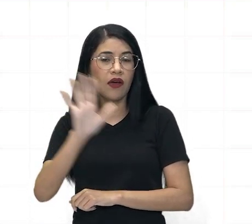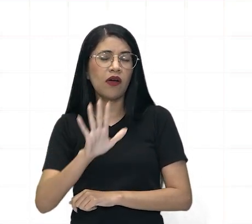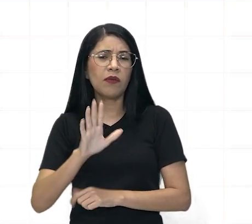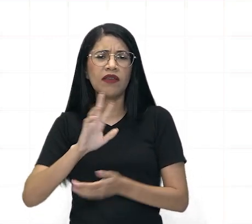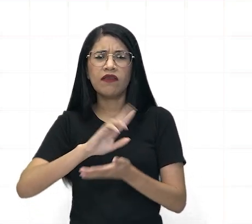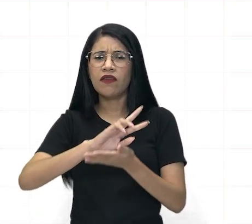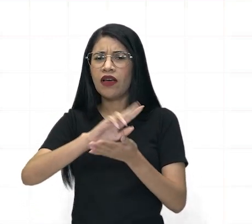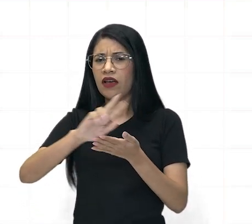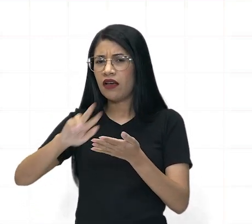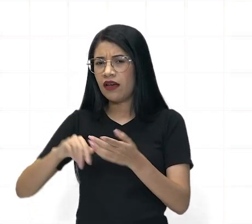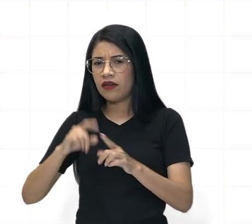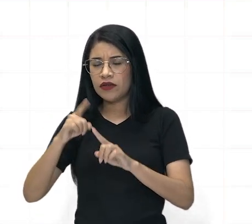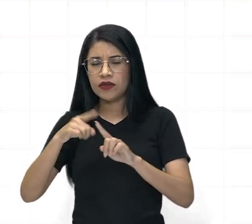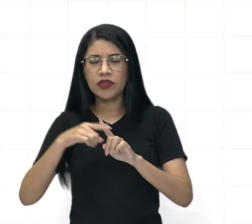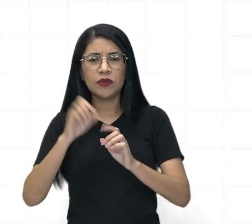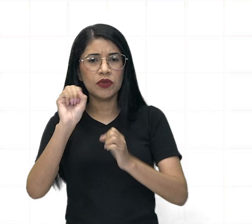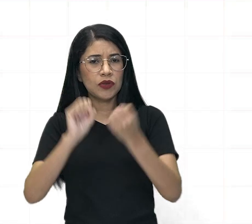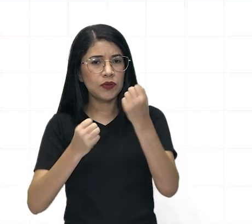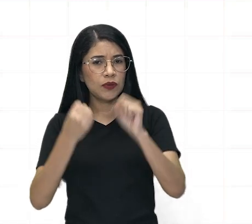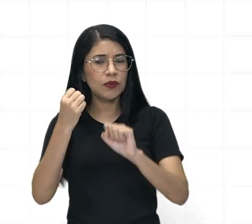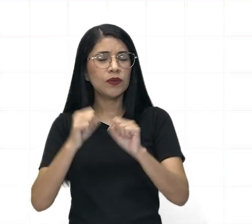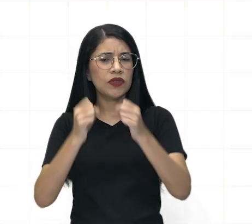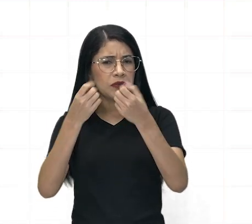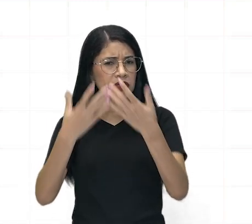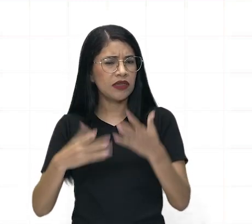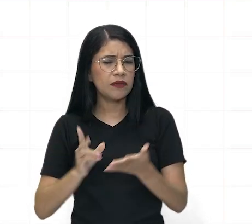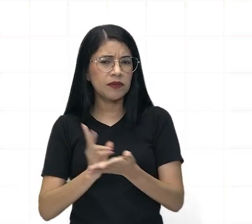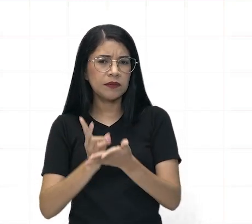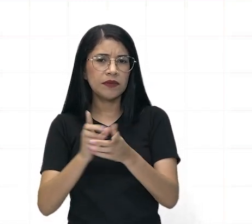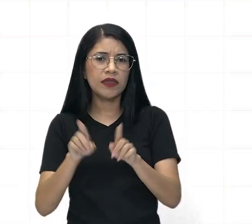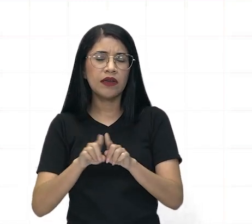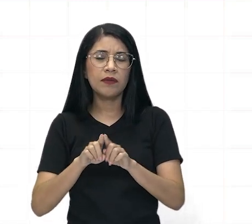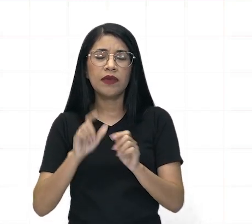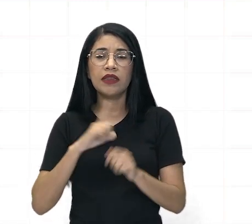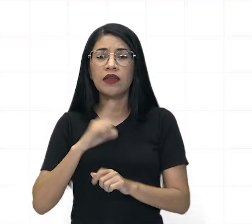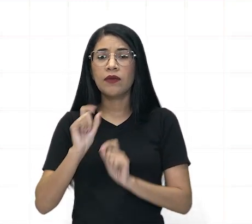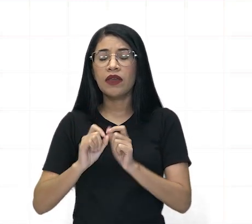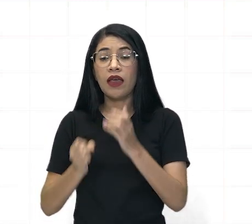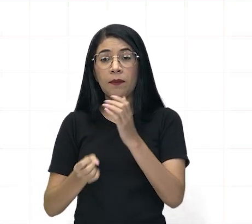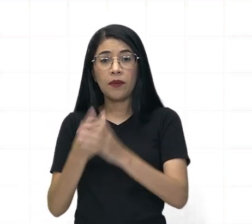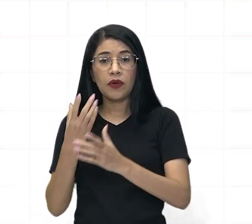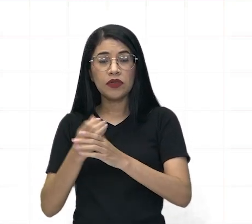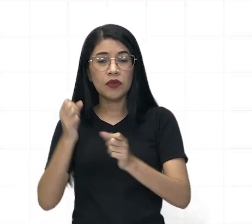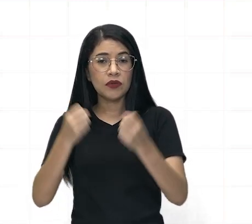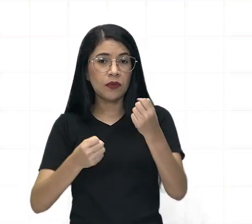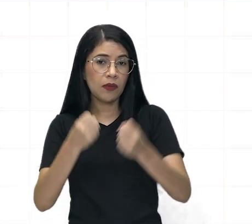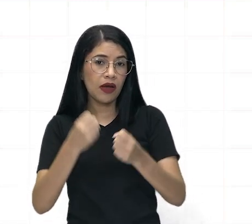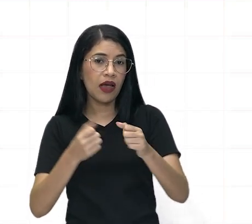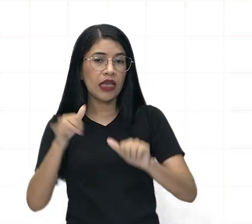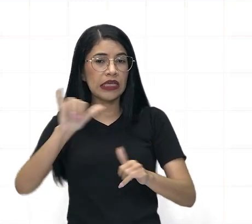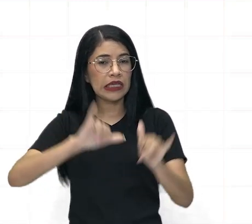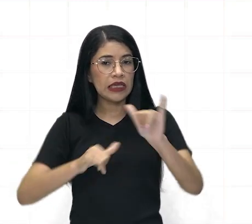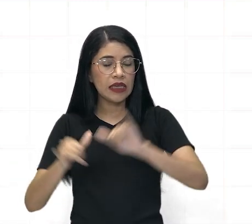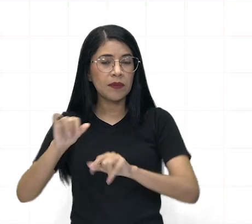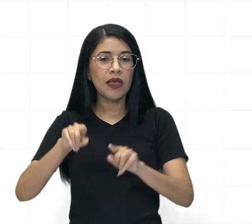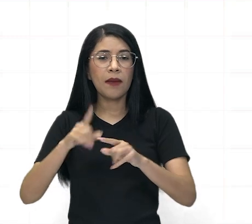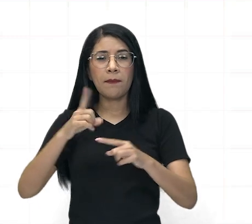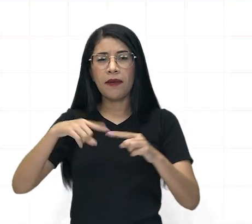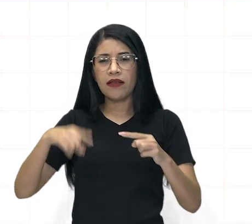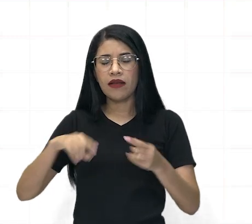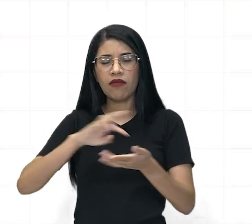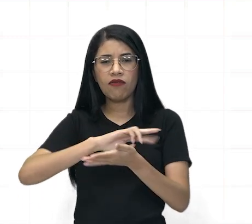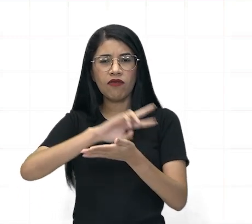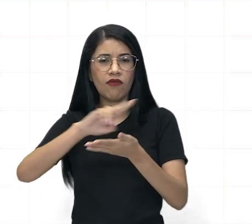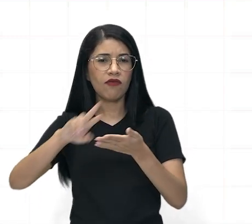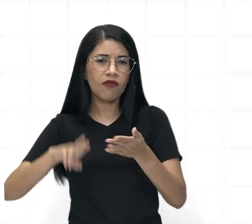diversificada, já falamos bastante a respeito, inclui manufatura de automóveis, produtos químicos, máquinas e equipamentos. Nós sabemos